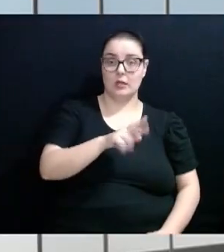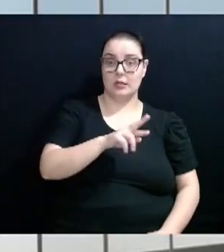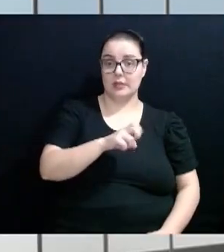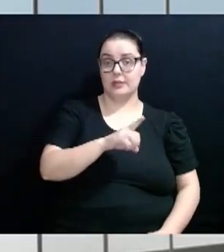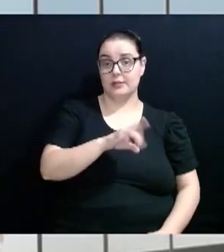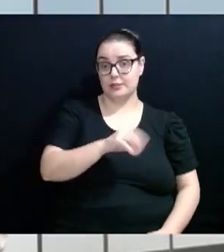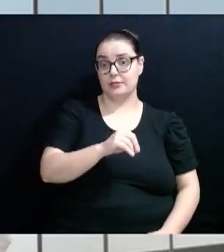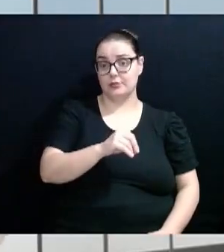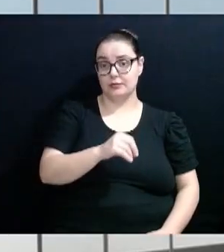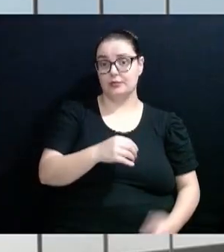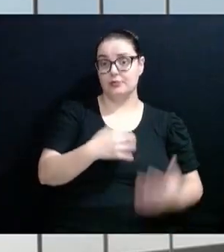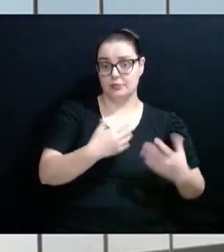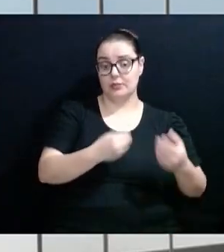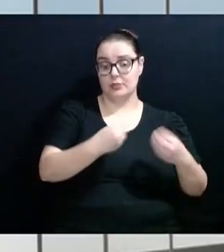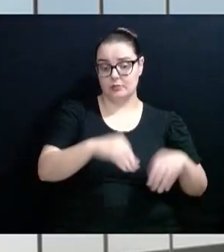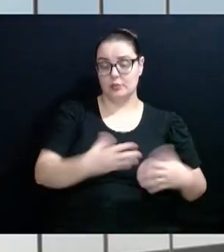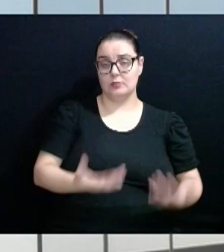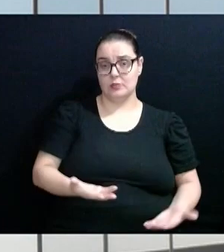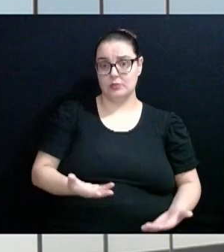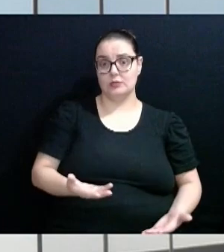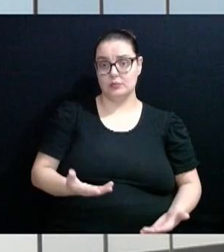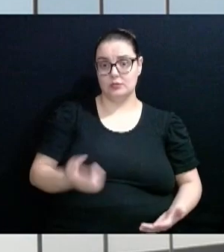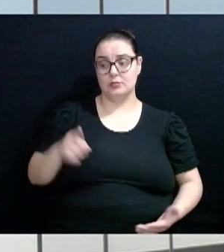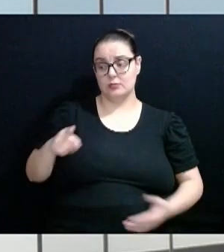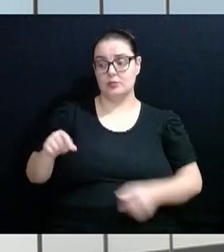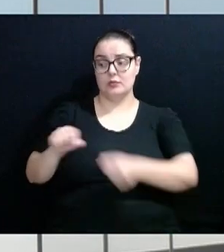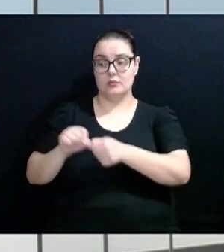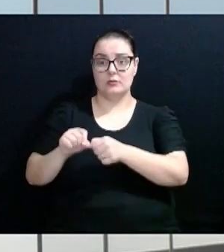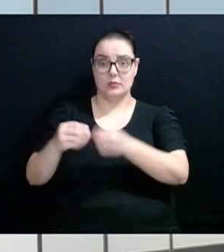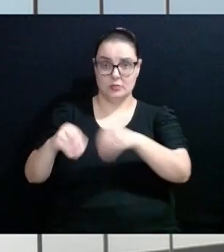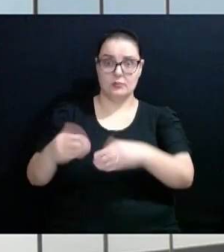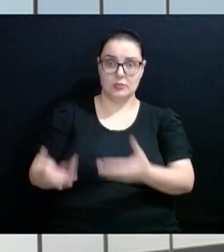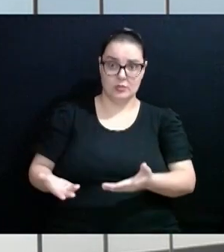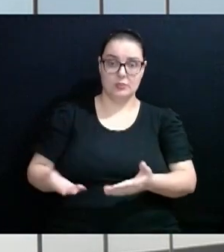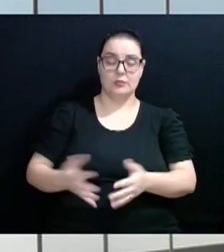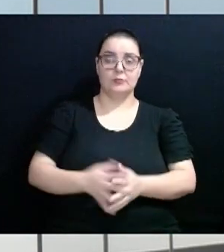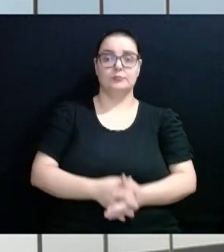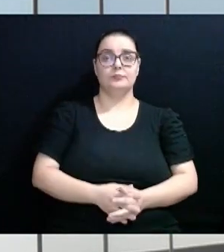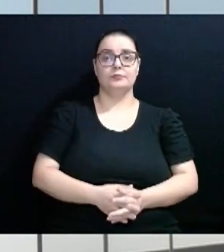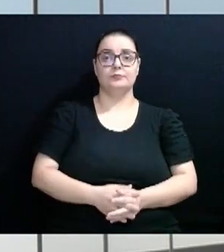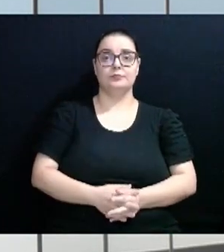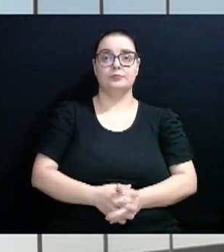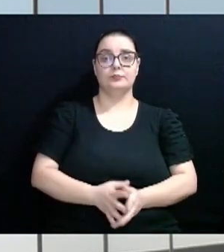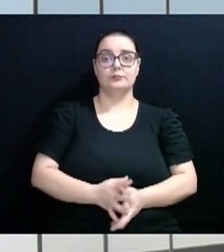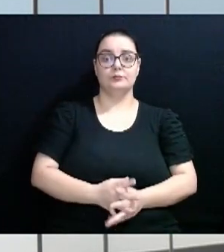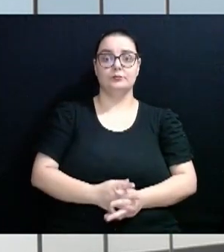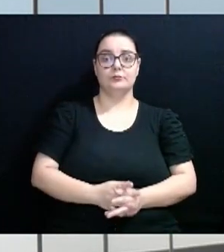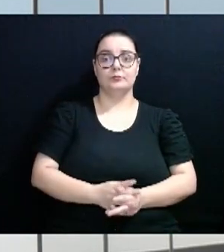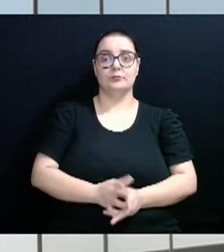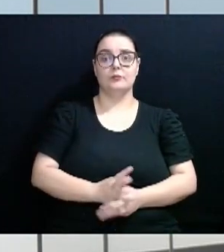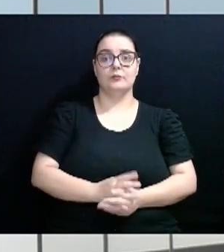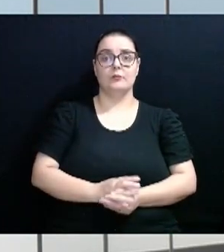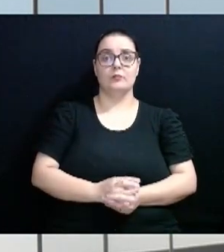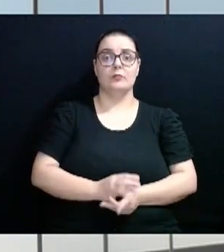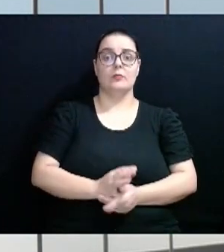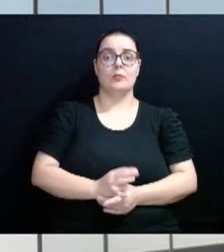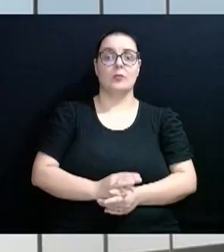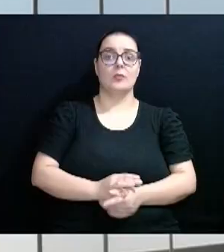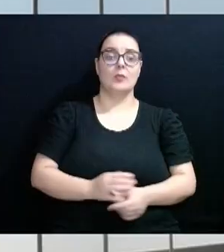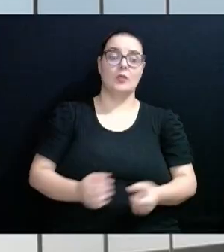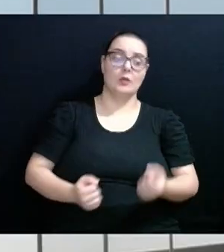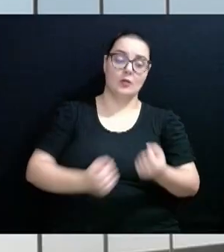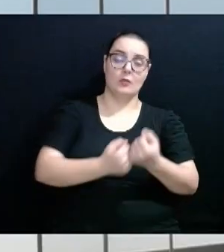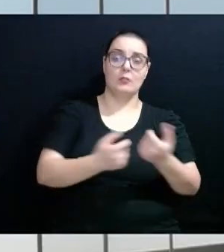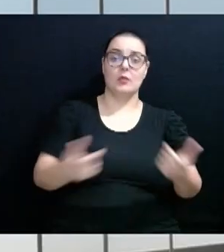foi prejudicado, né, que está sendo agredido, né, eu vou também apoiá-lo para